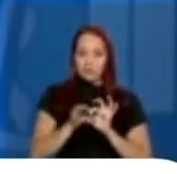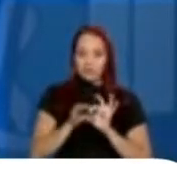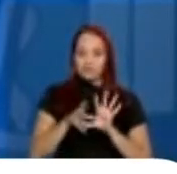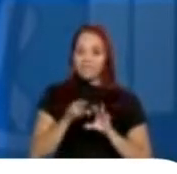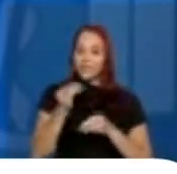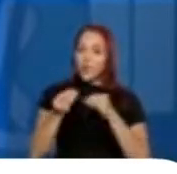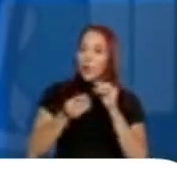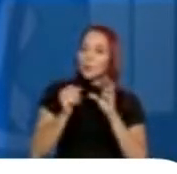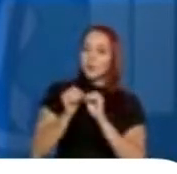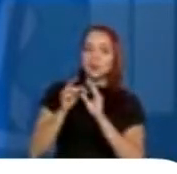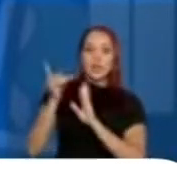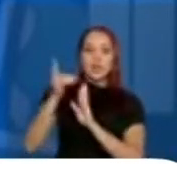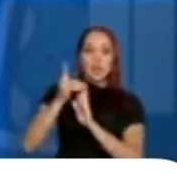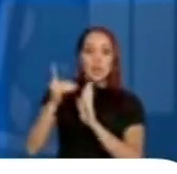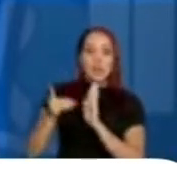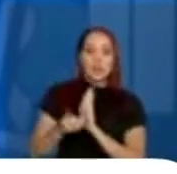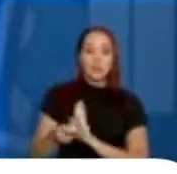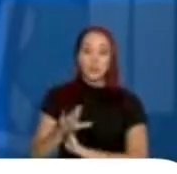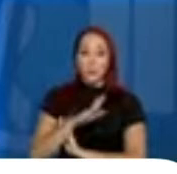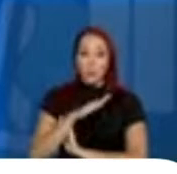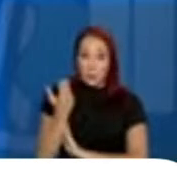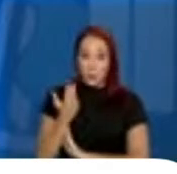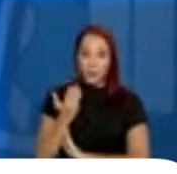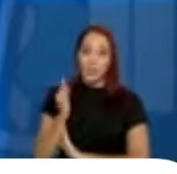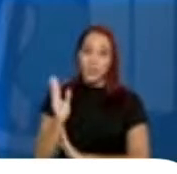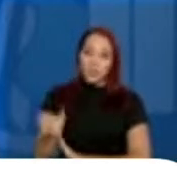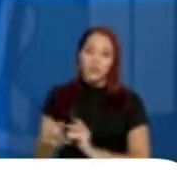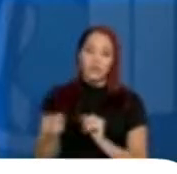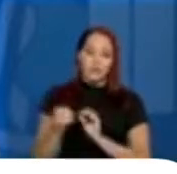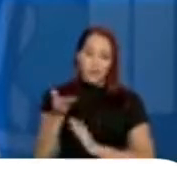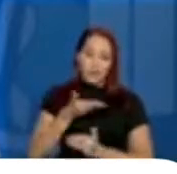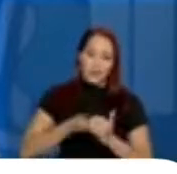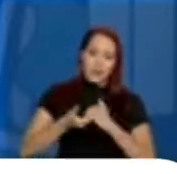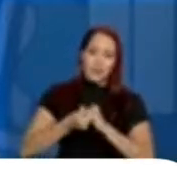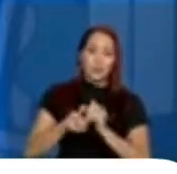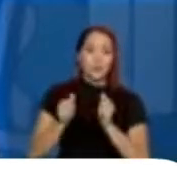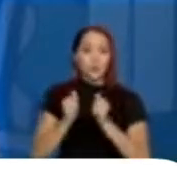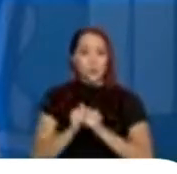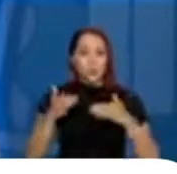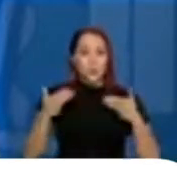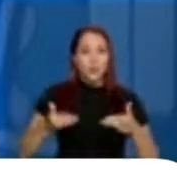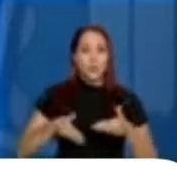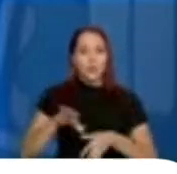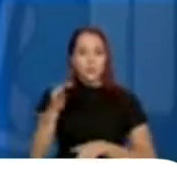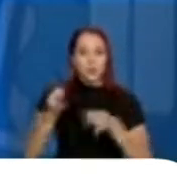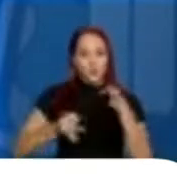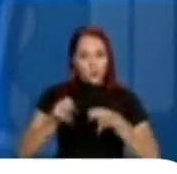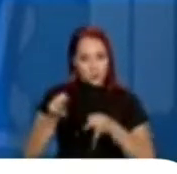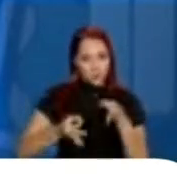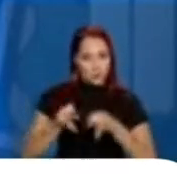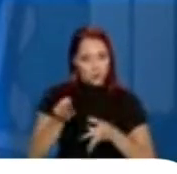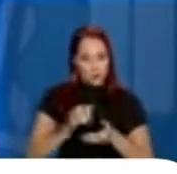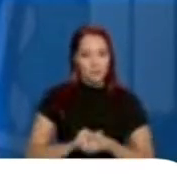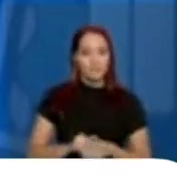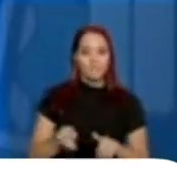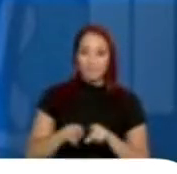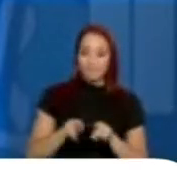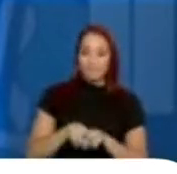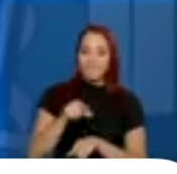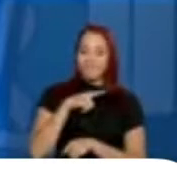a declaração de óbito. Isso foi feito numa parceria com o Ministério da Justiça, e também temos